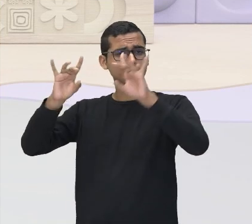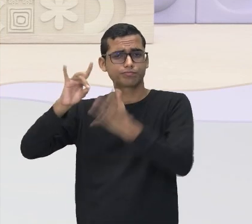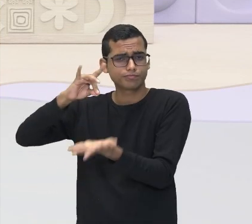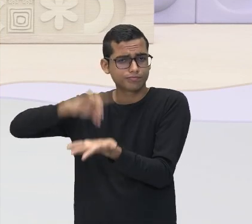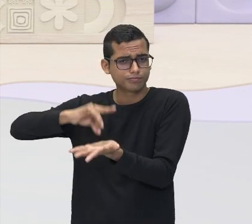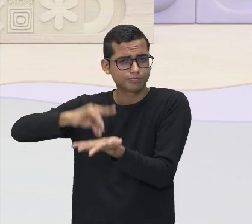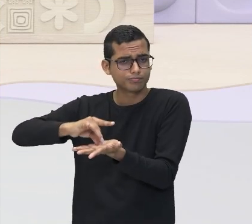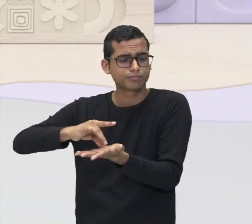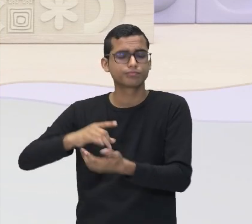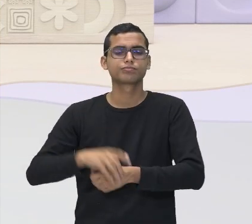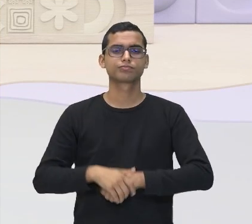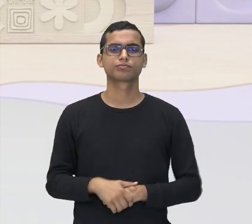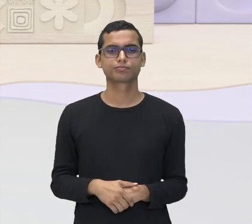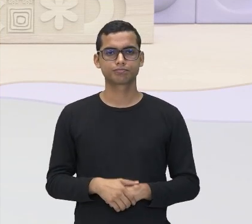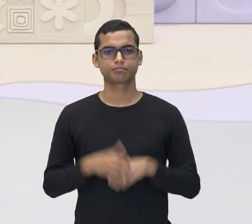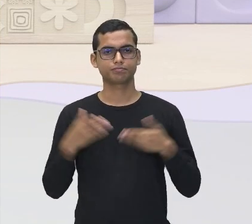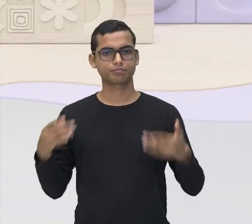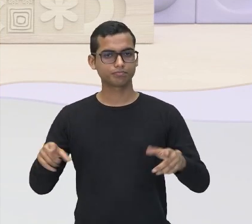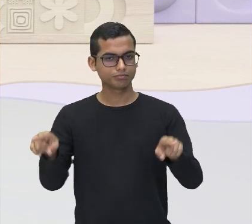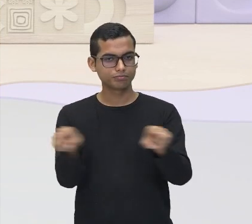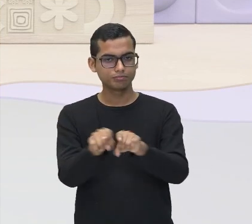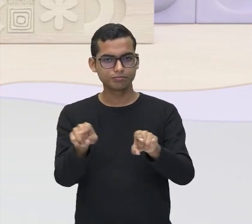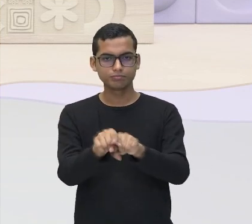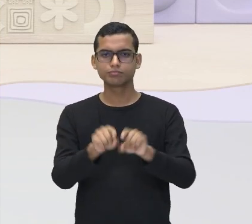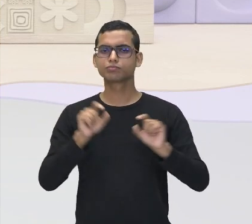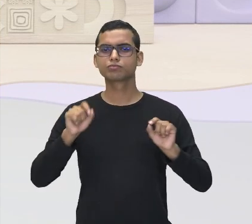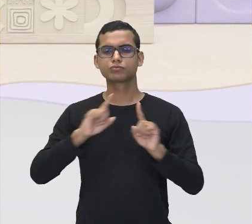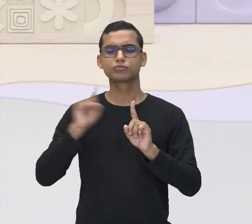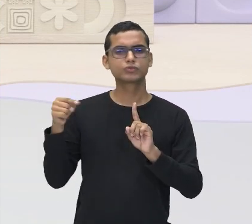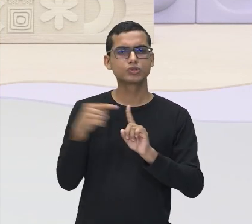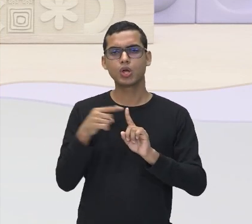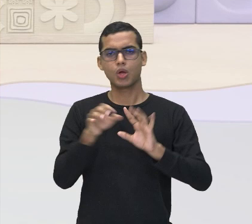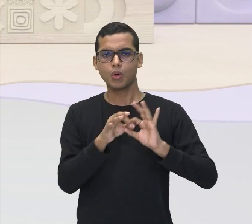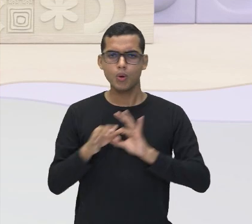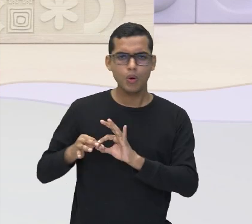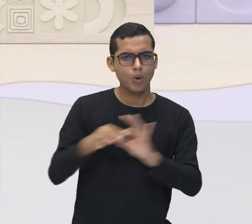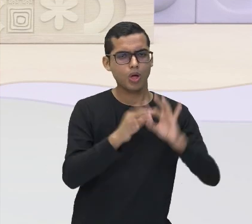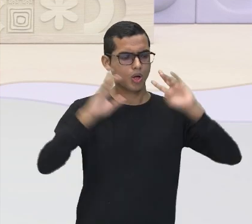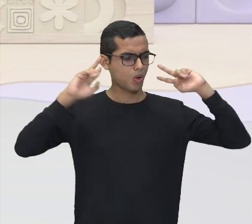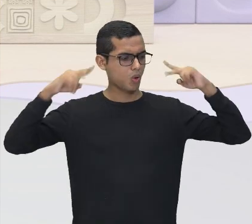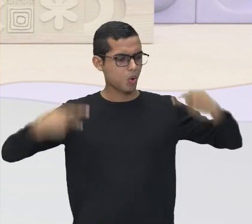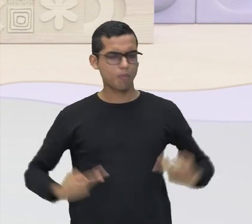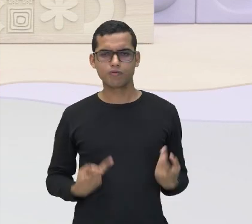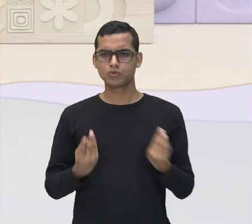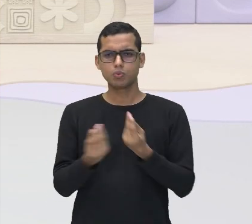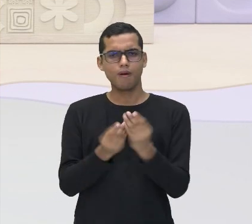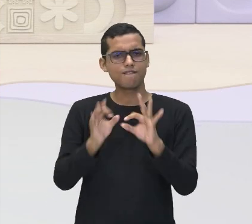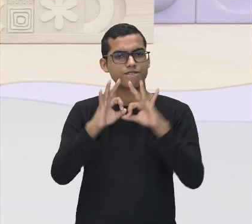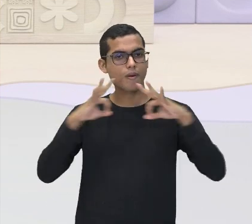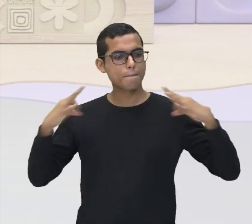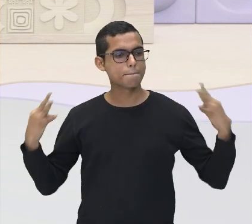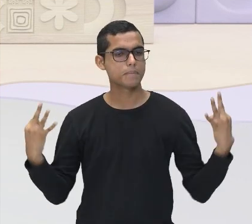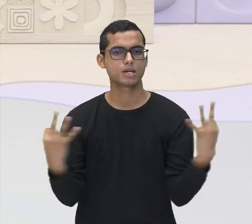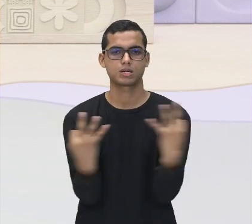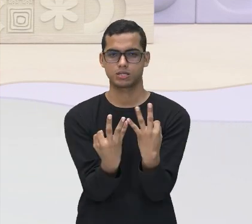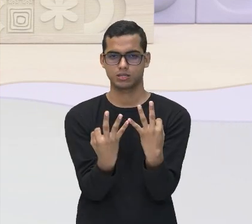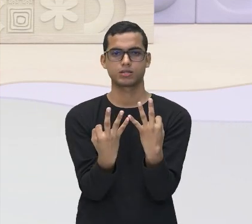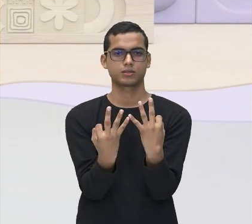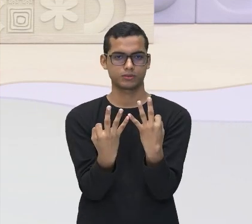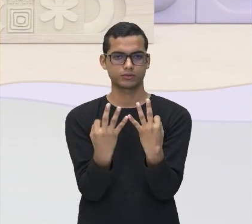grande família, que é a família de humanidade. E é nesse sentido que quando você olha para esse monte de sapatos,